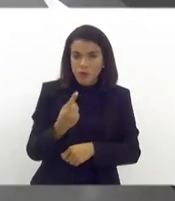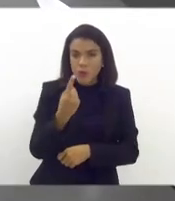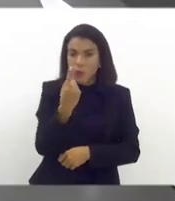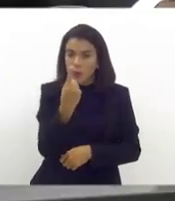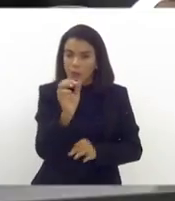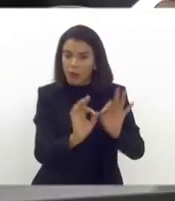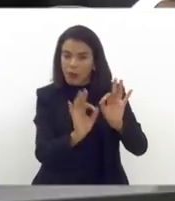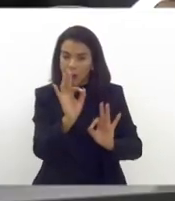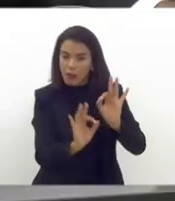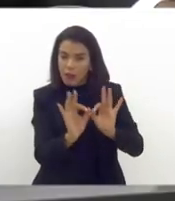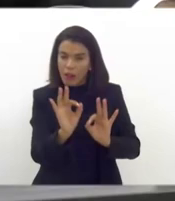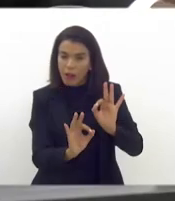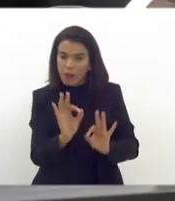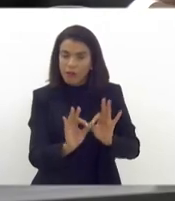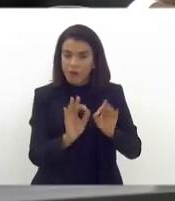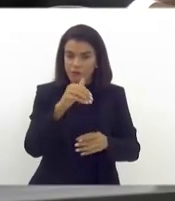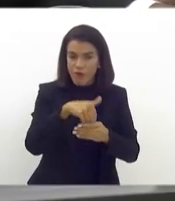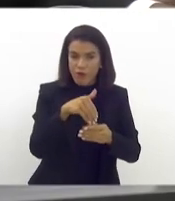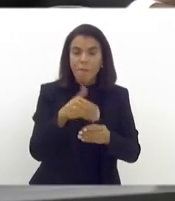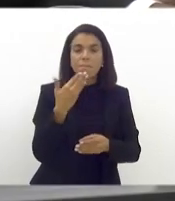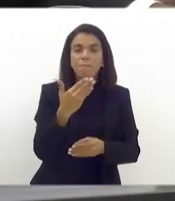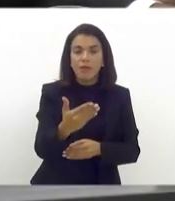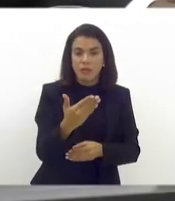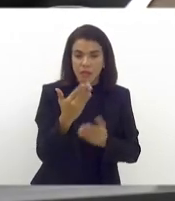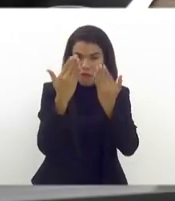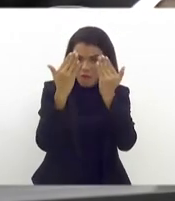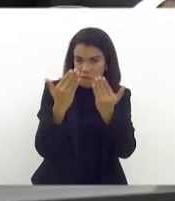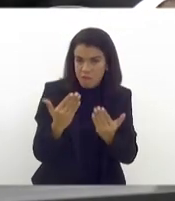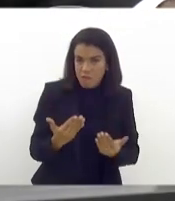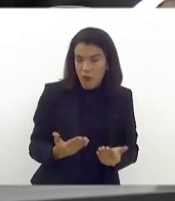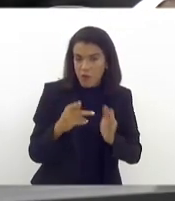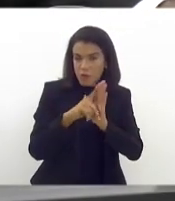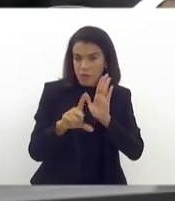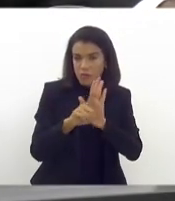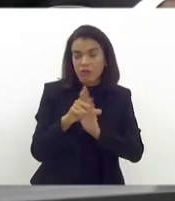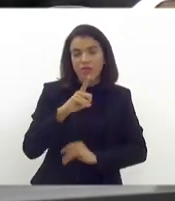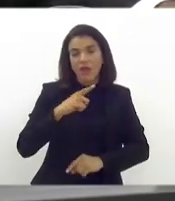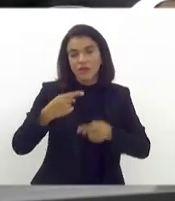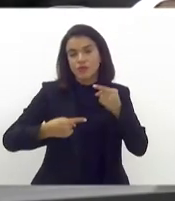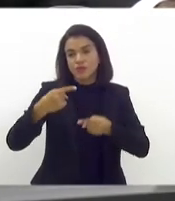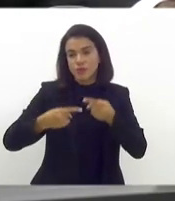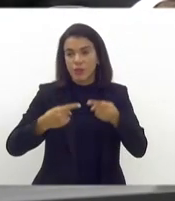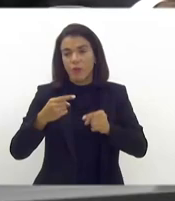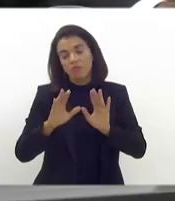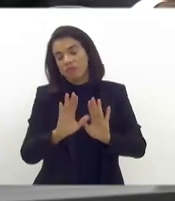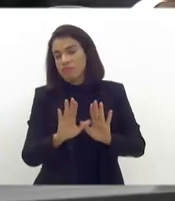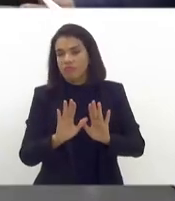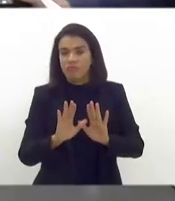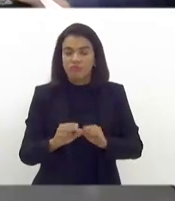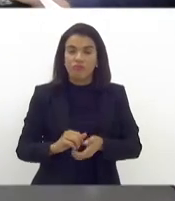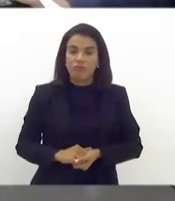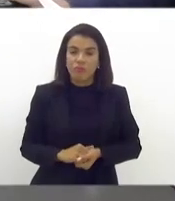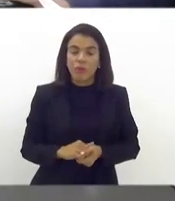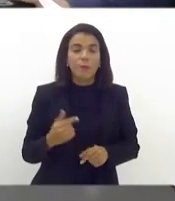elaborar melhor o meu voto, pedir vista por uma sessão apenas, ou já está na discussão? Eu não poderia. Está na discussão. Bom, mas a gente tem feito aqui,